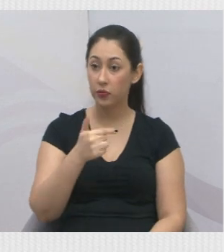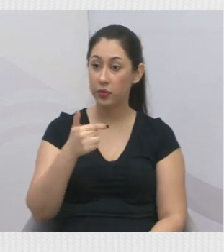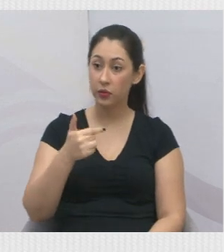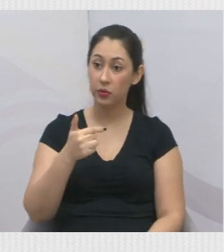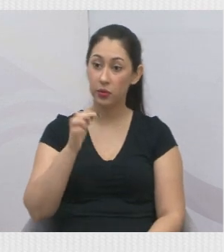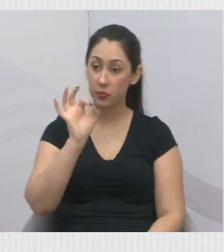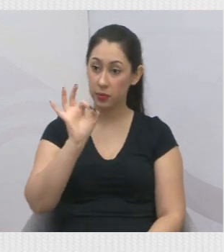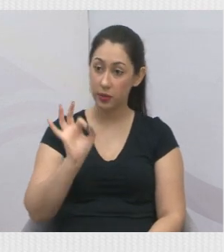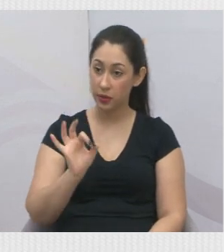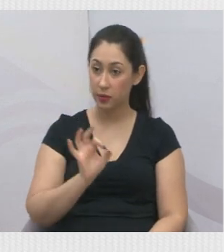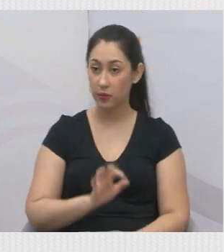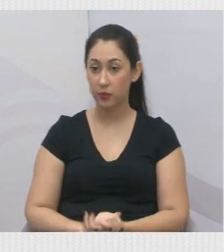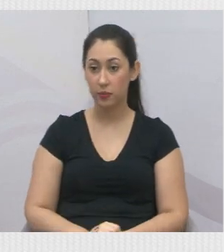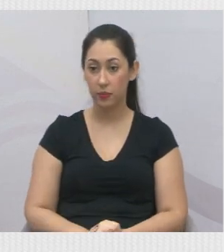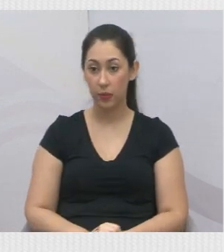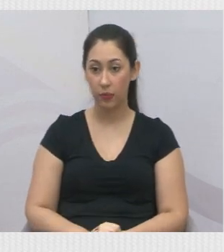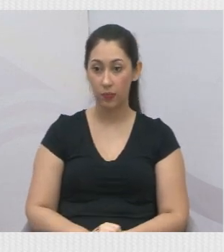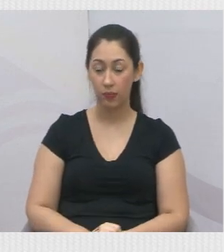146.939.000.